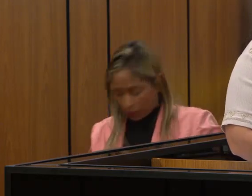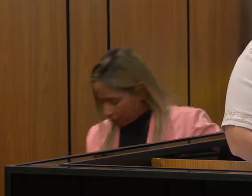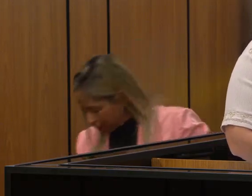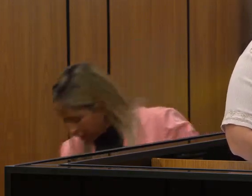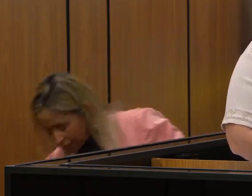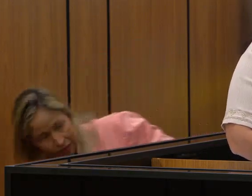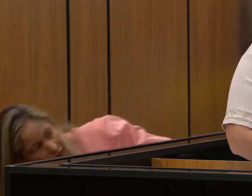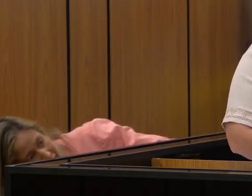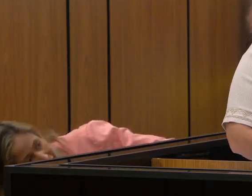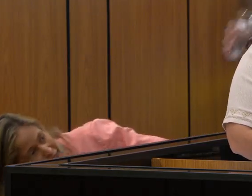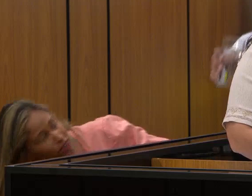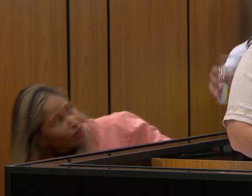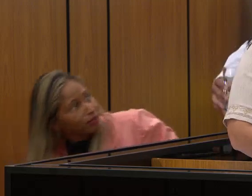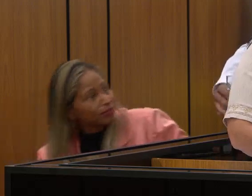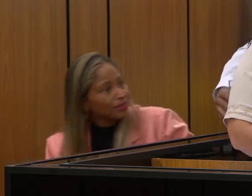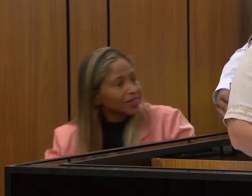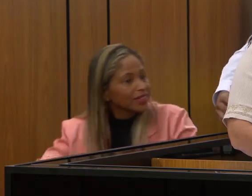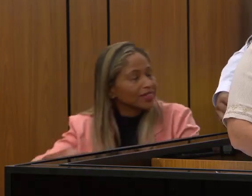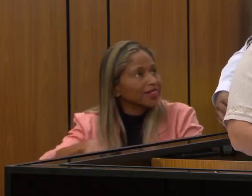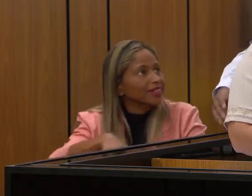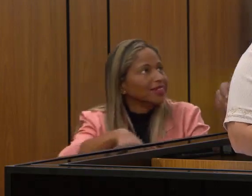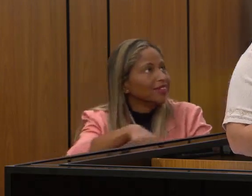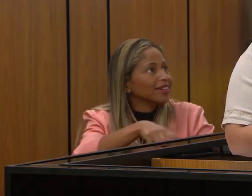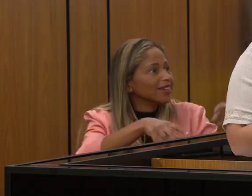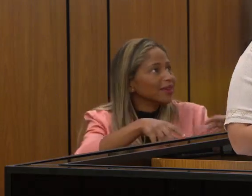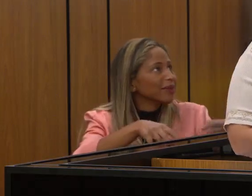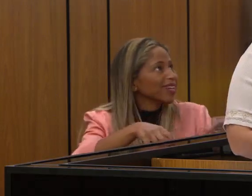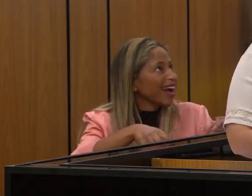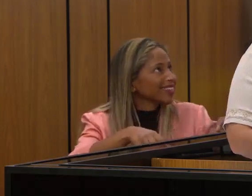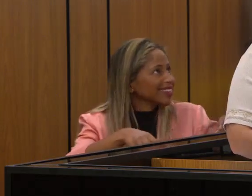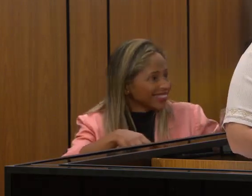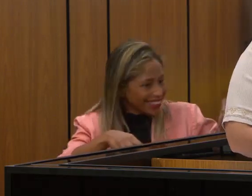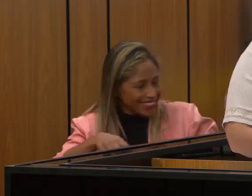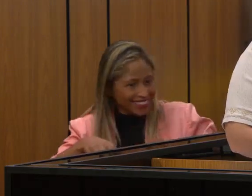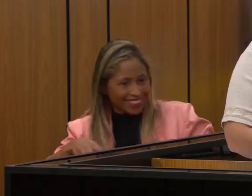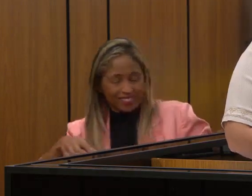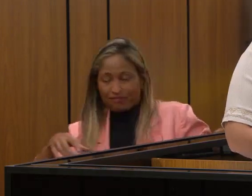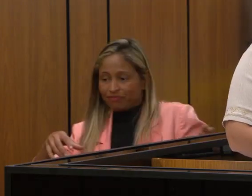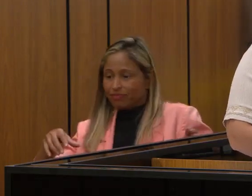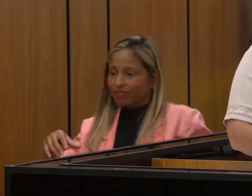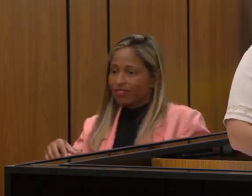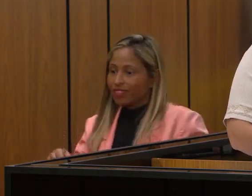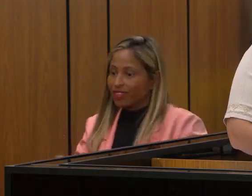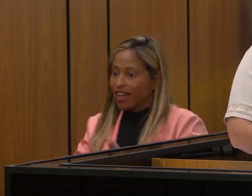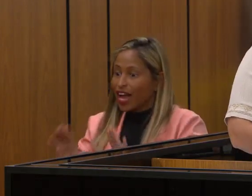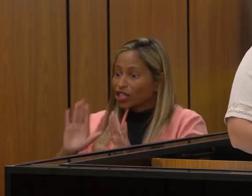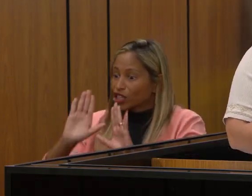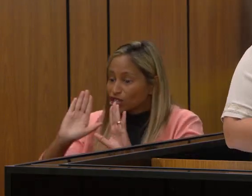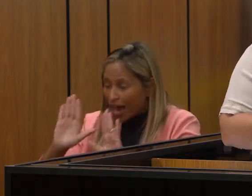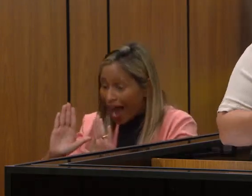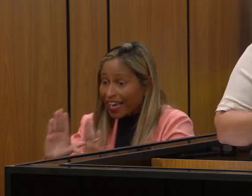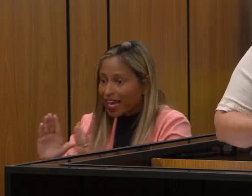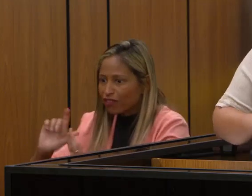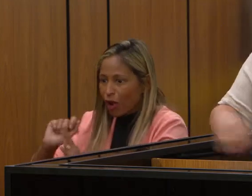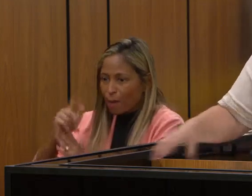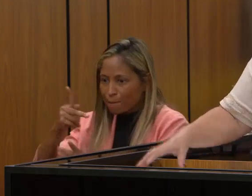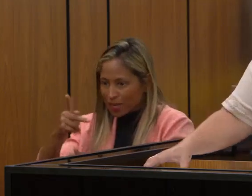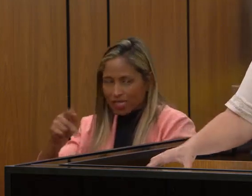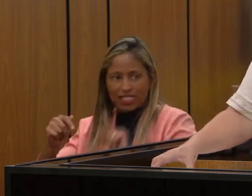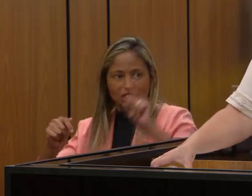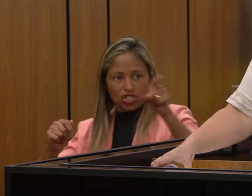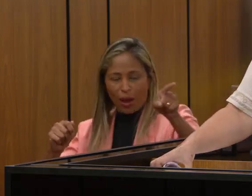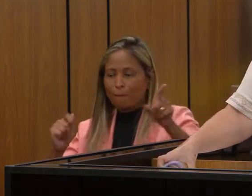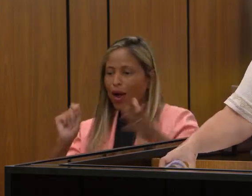ele já fez né Ele trabalhou no caixa Foi bem rápido já caiu na conta da carta já